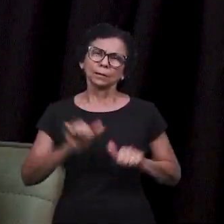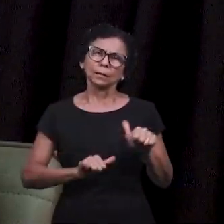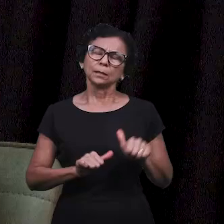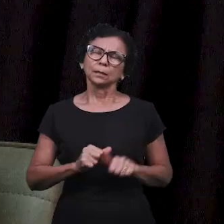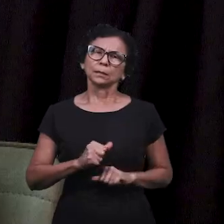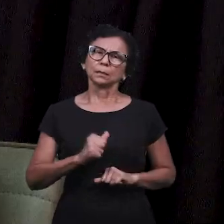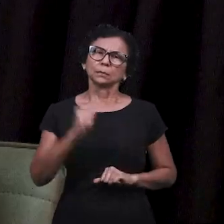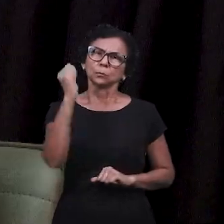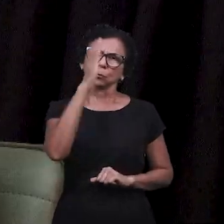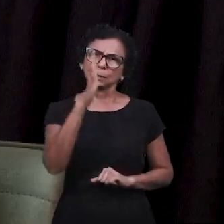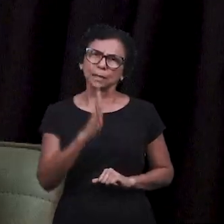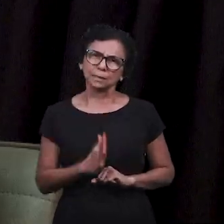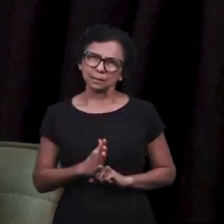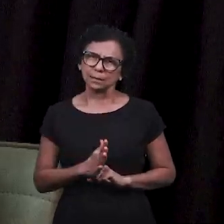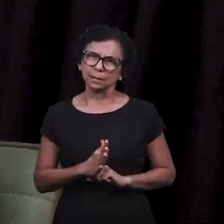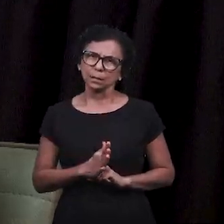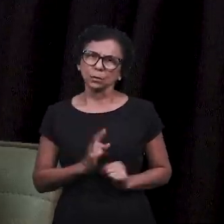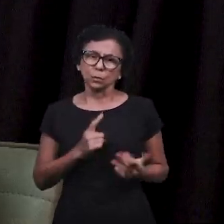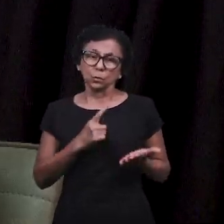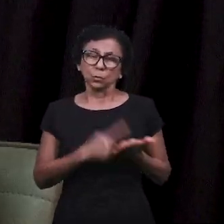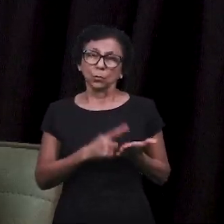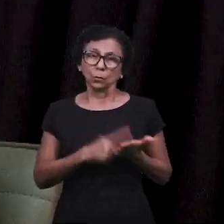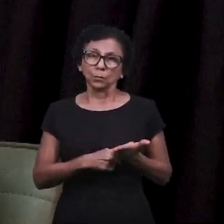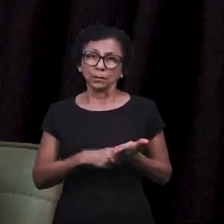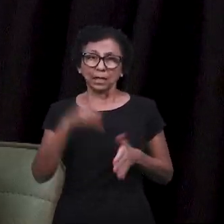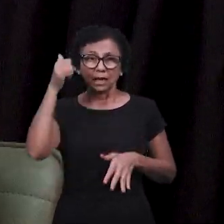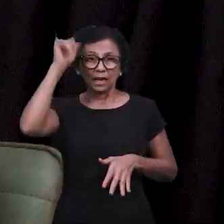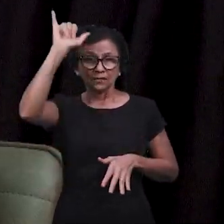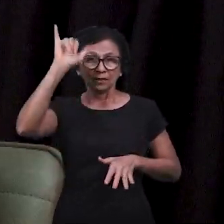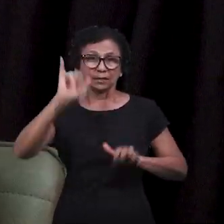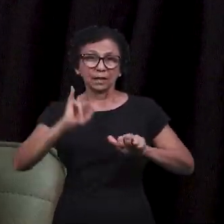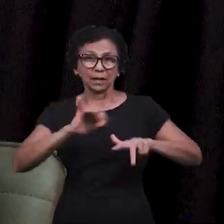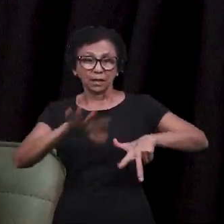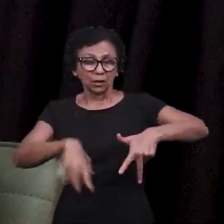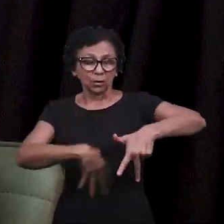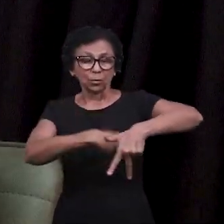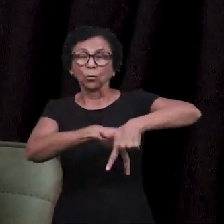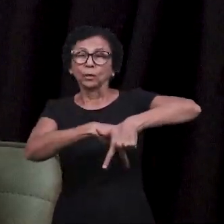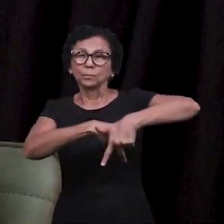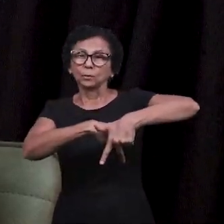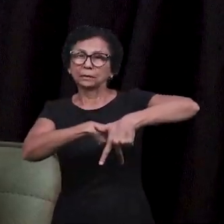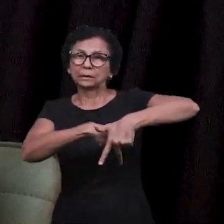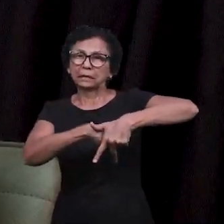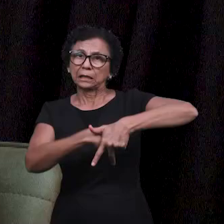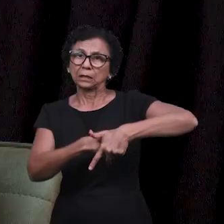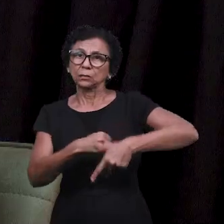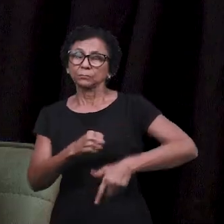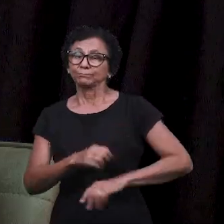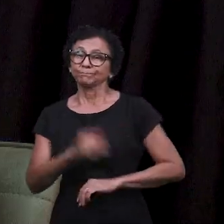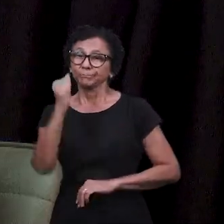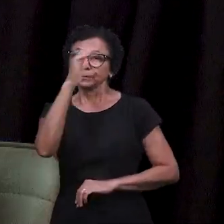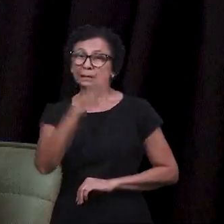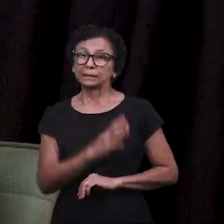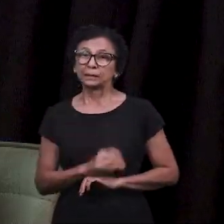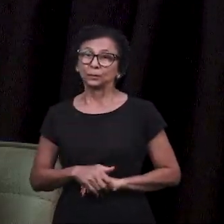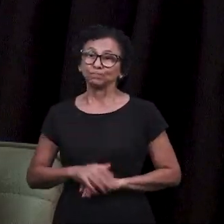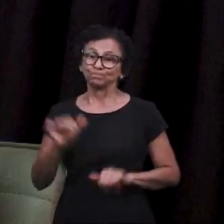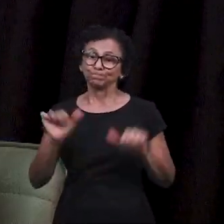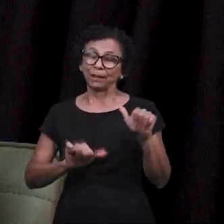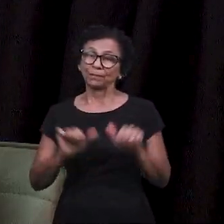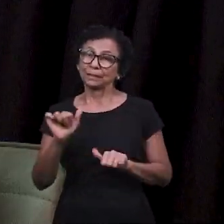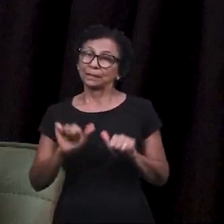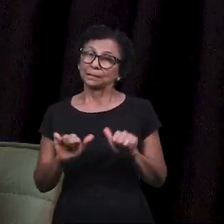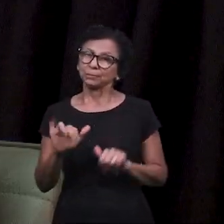com políticas anticorrupção de modo geral, a gente não está tão bem avaliado quanto nós gostaríamos. Mas é necessário